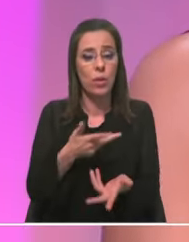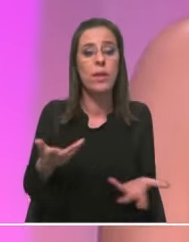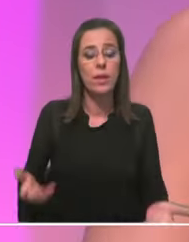completamente